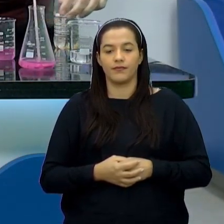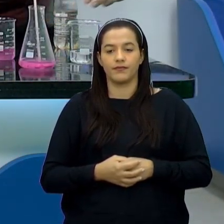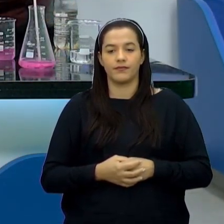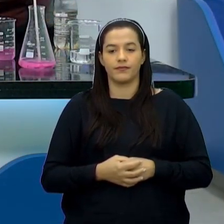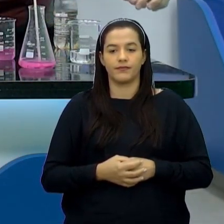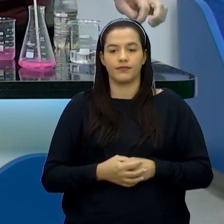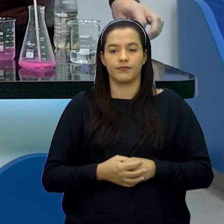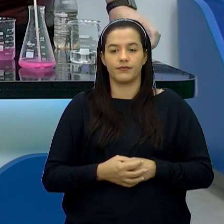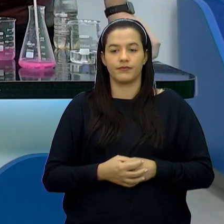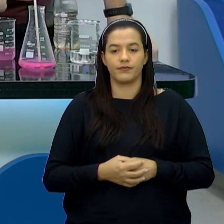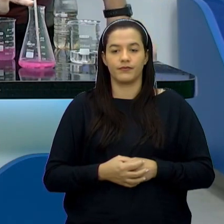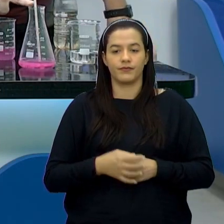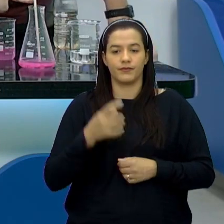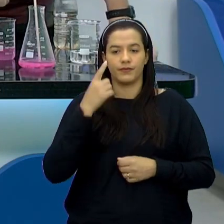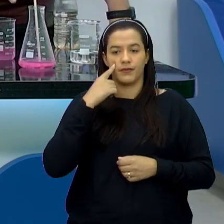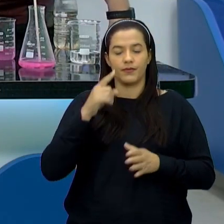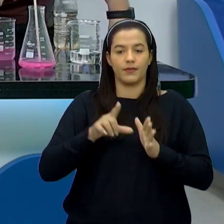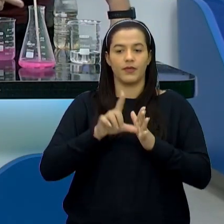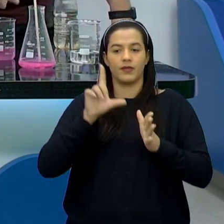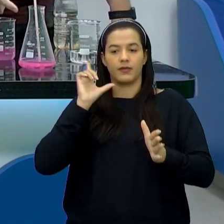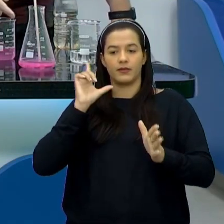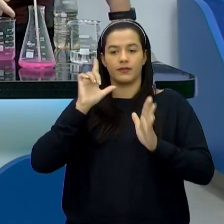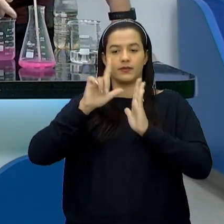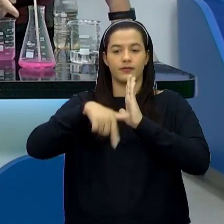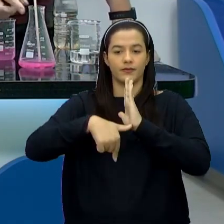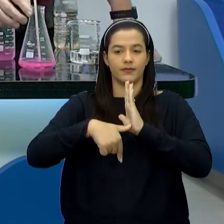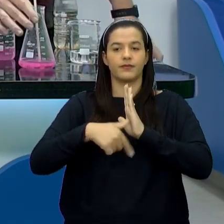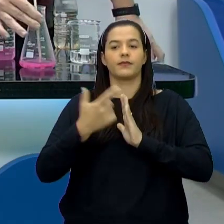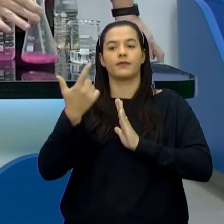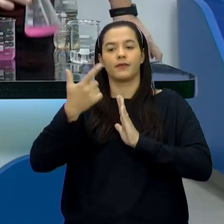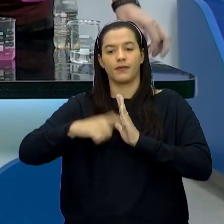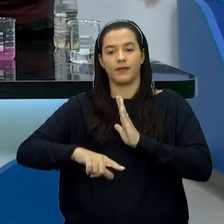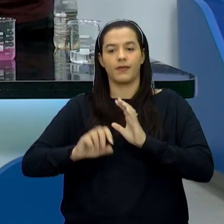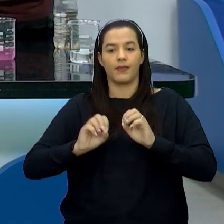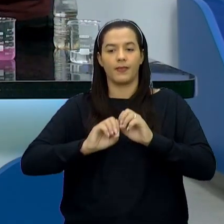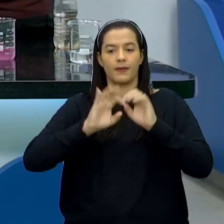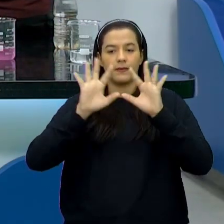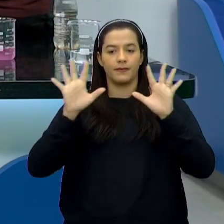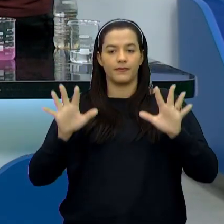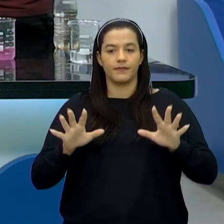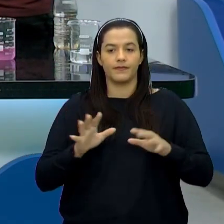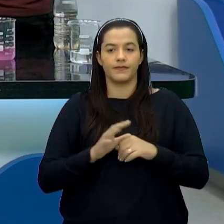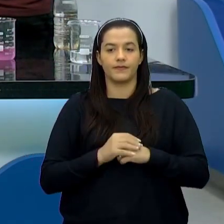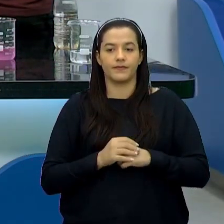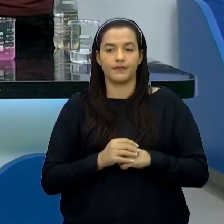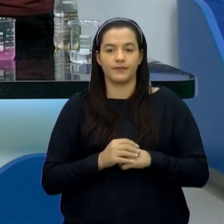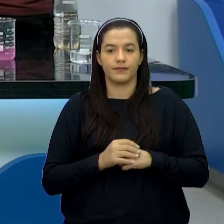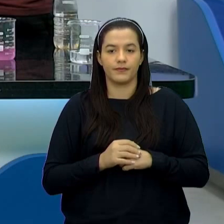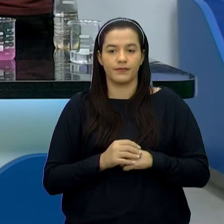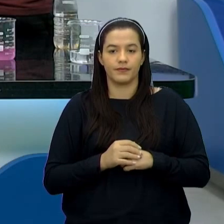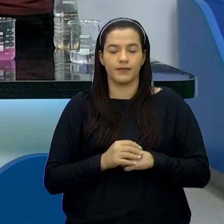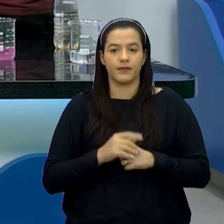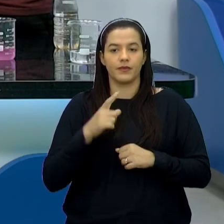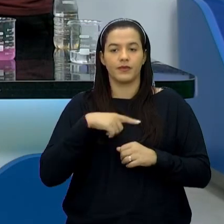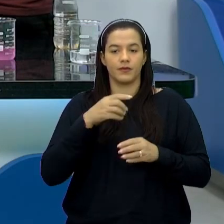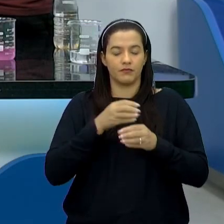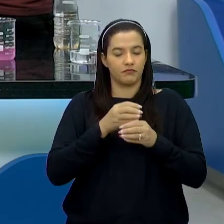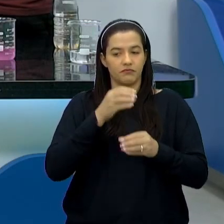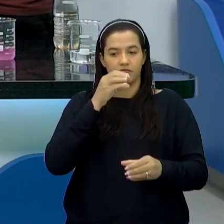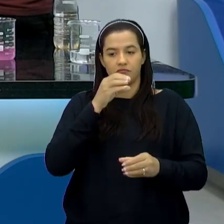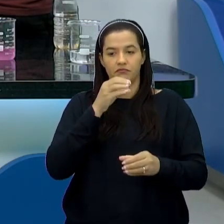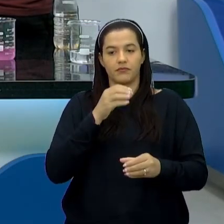Nós colocamos aqui antes e depois. Ele ainda vai ficar mais clarinho. Você faz com uma